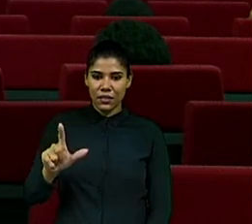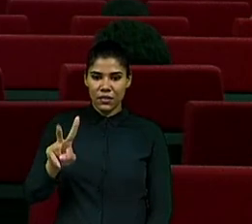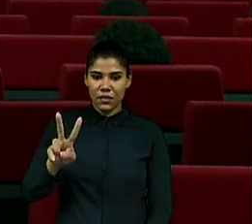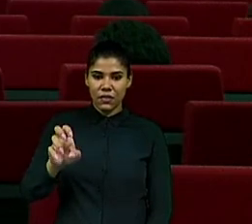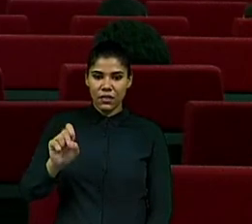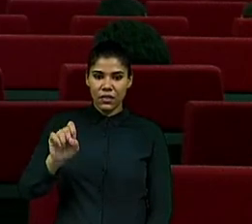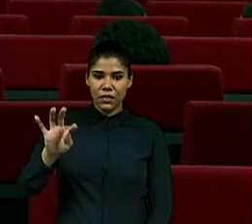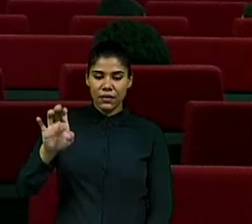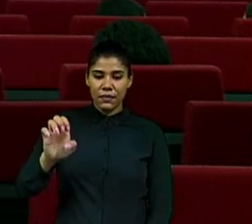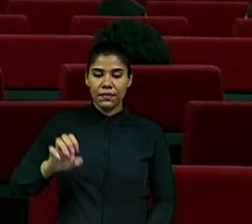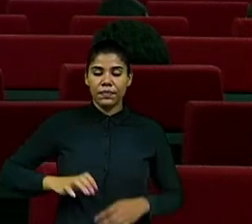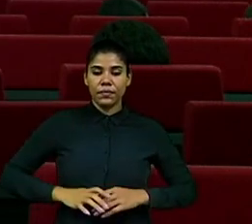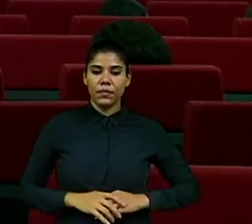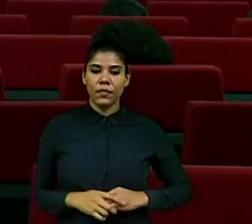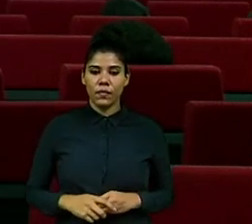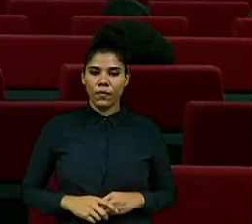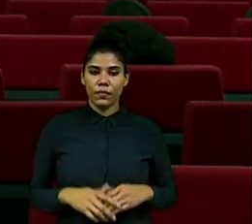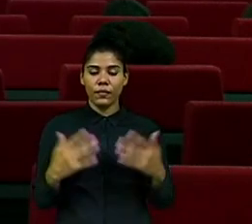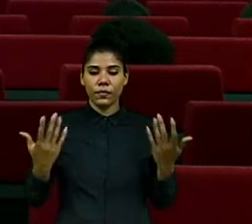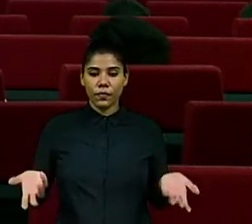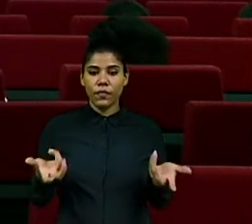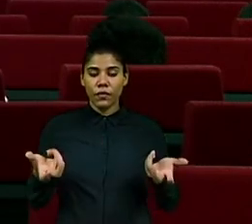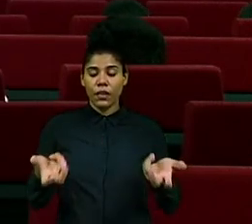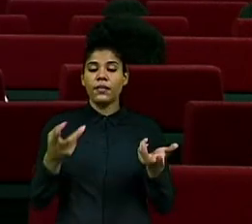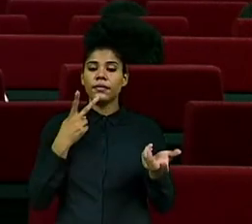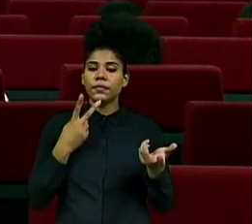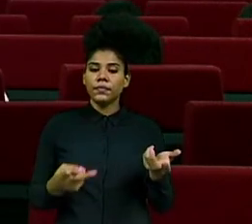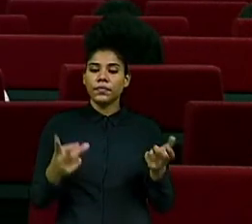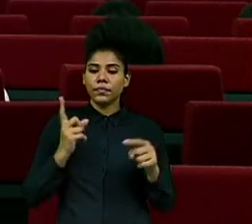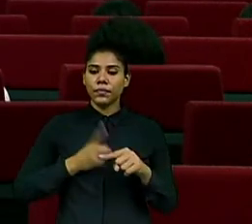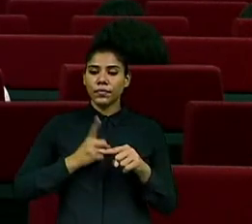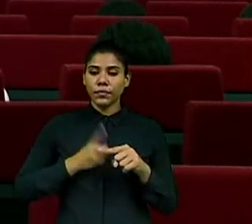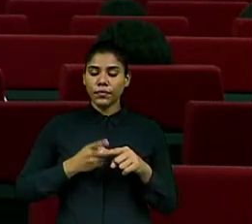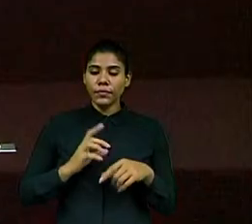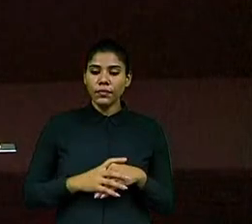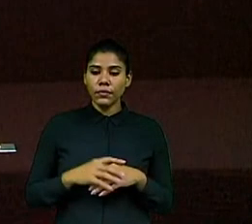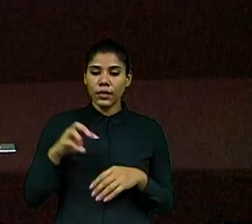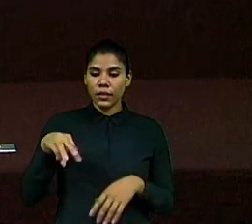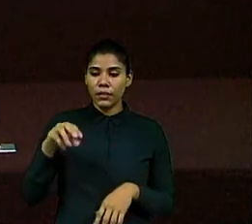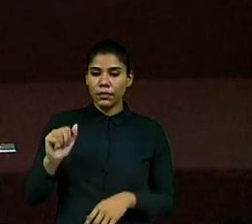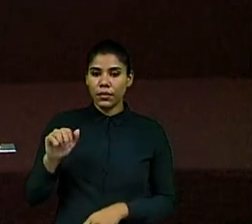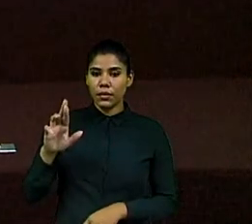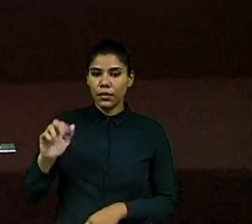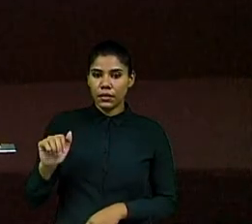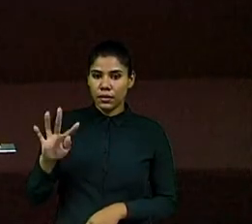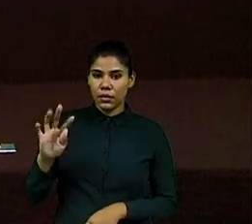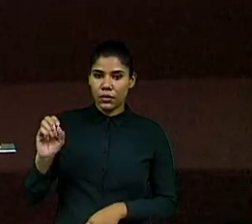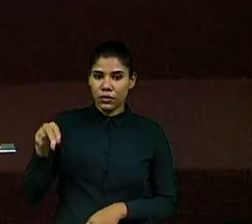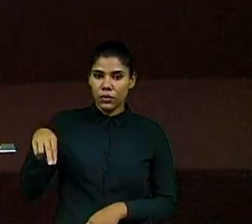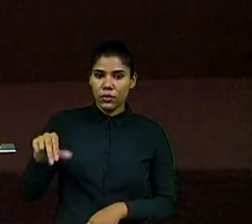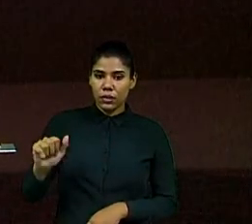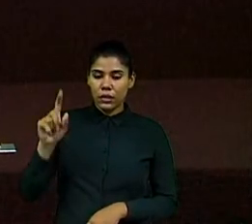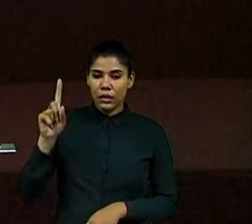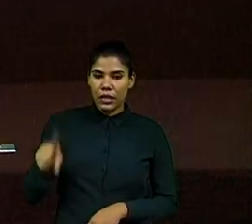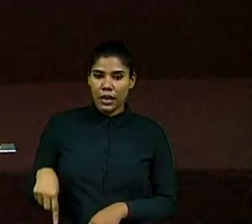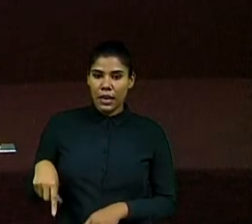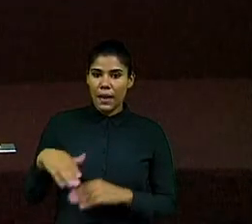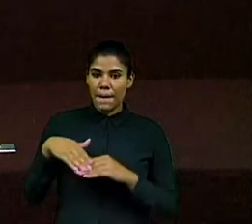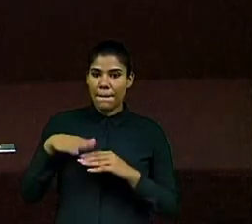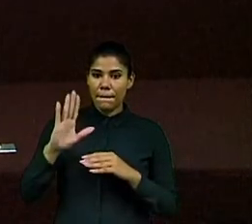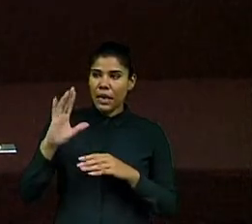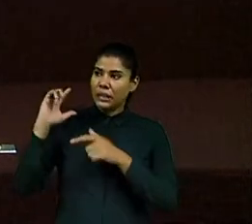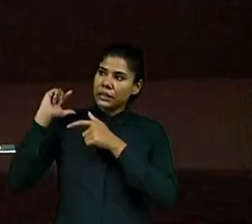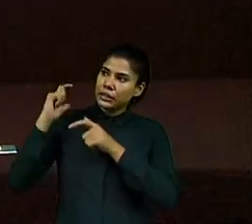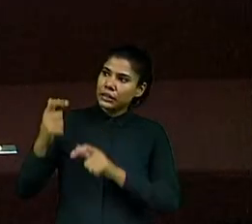Então o que é que eu quero chegar a esse ponto na maratona pessoal que é uma das provas se não a mais clássica